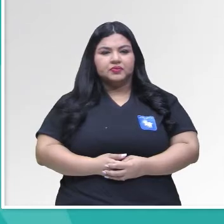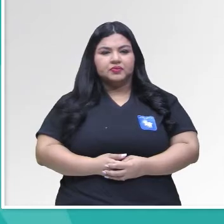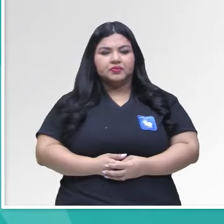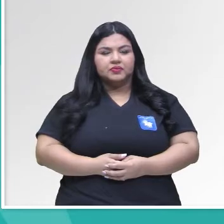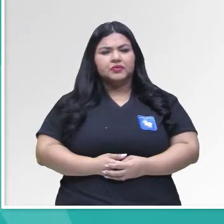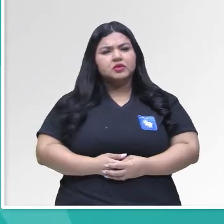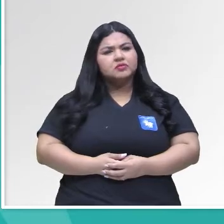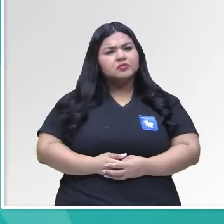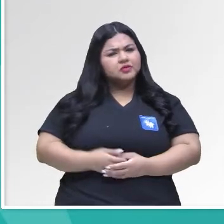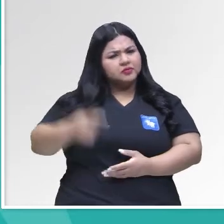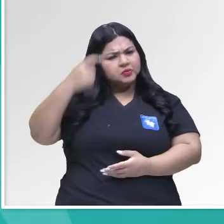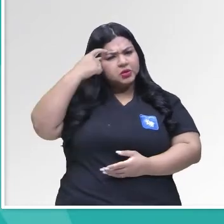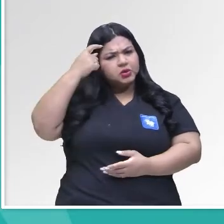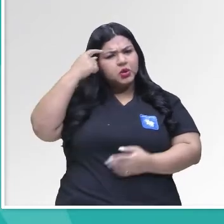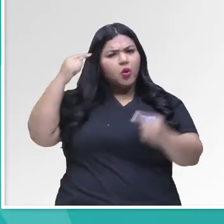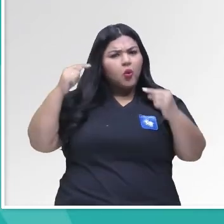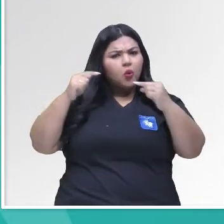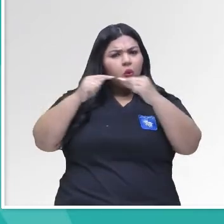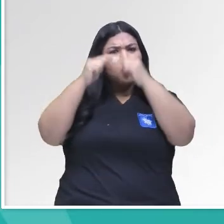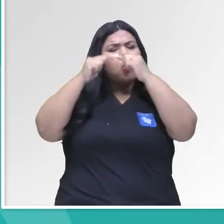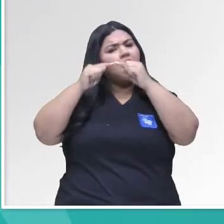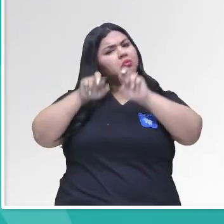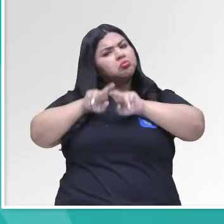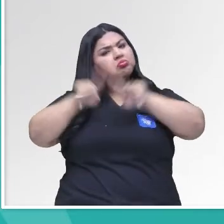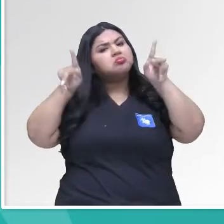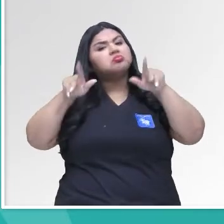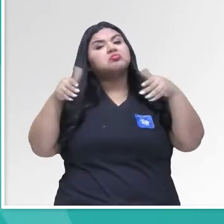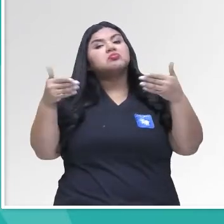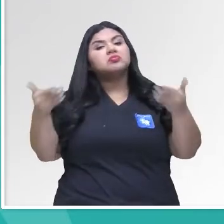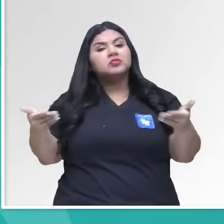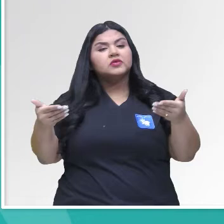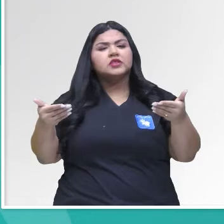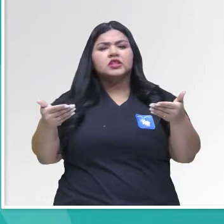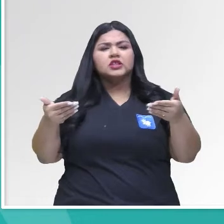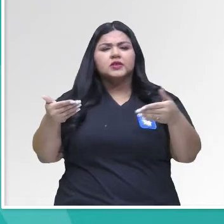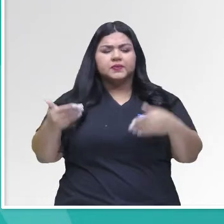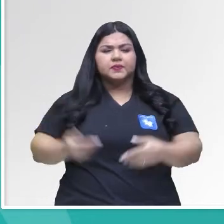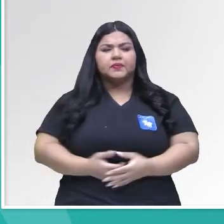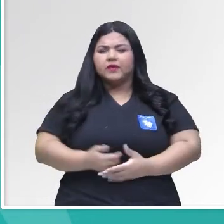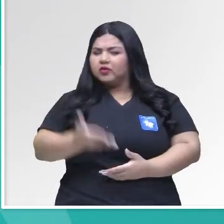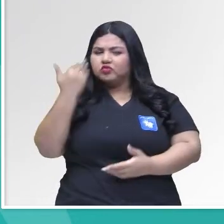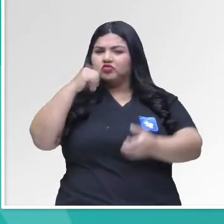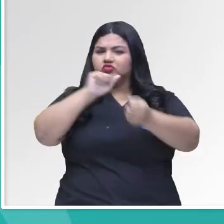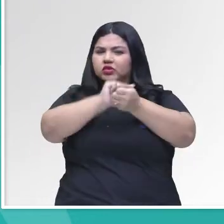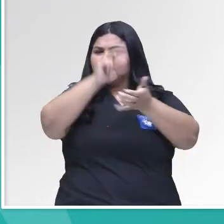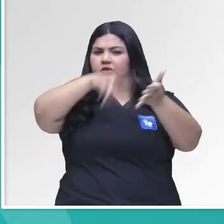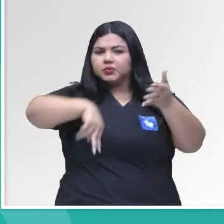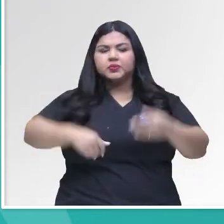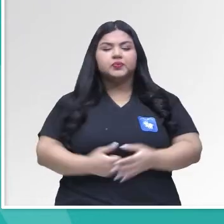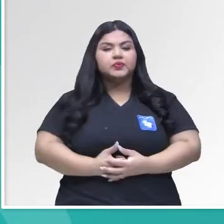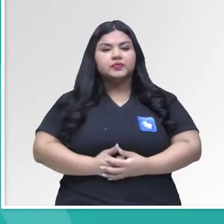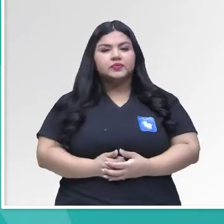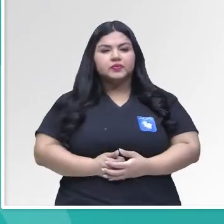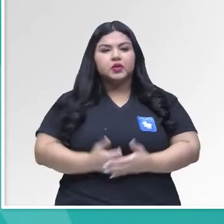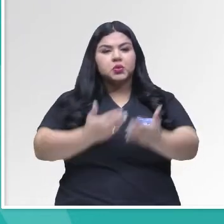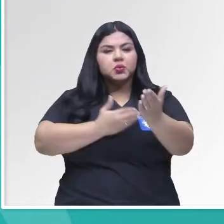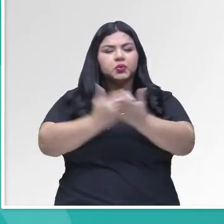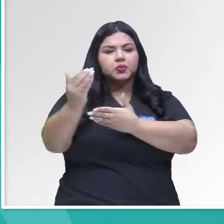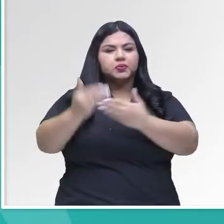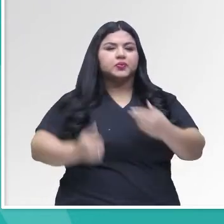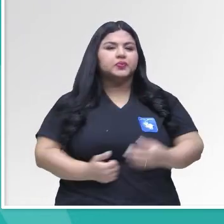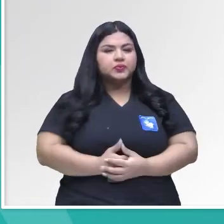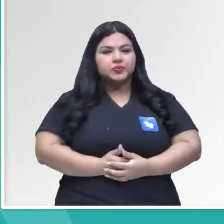Você pensou desta forma ou pensou diferente? Chegou a hora, vamos ler juntos agora novamente? Vamos lá? Vamos começar, vamos